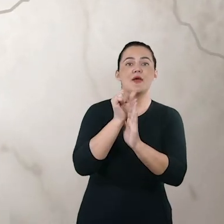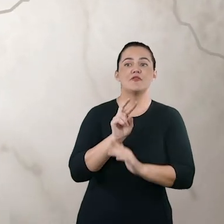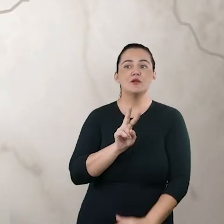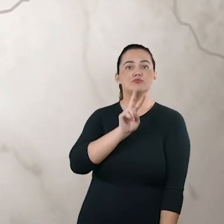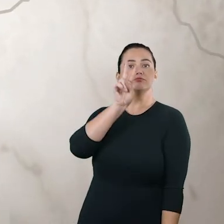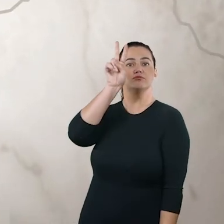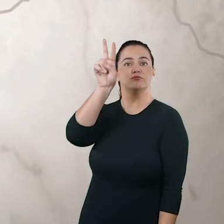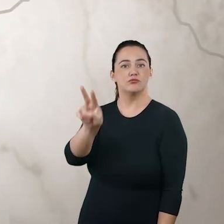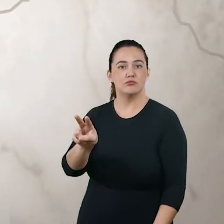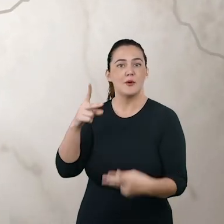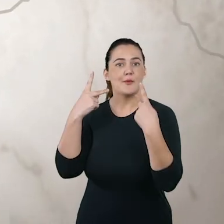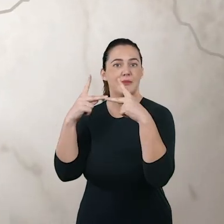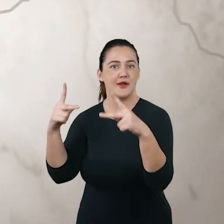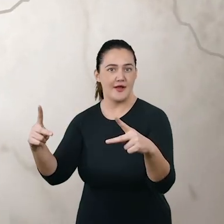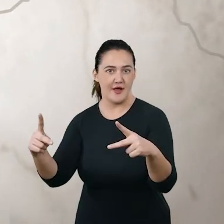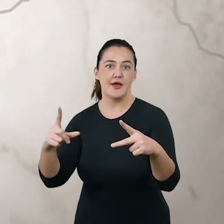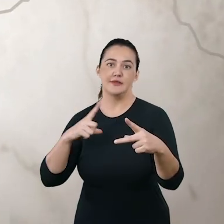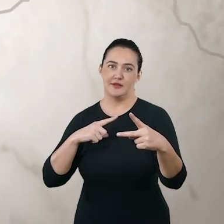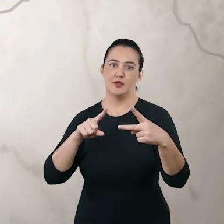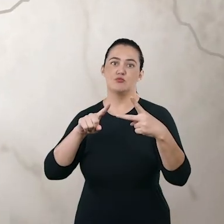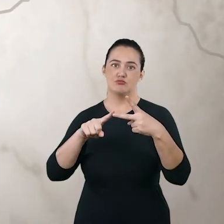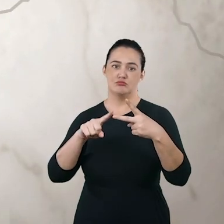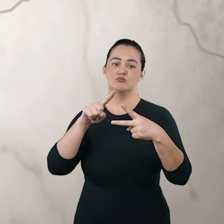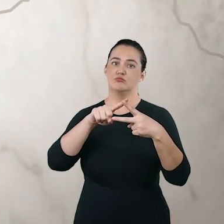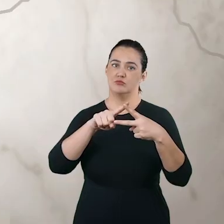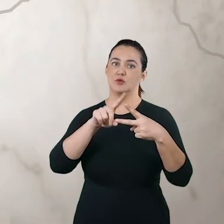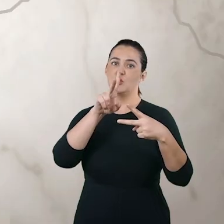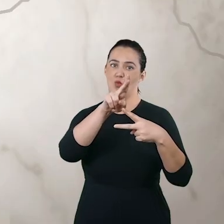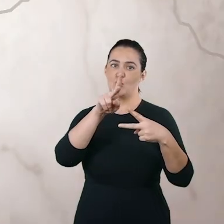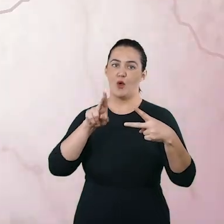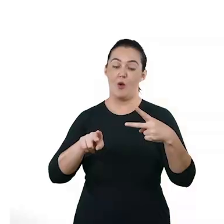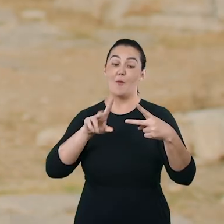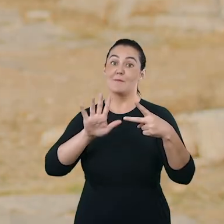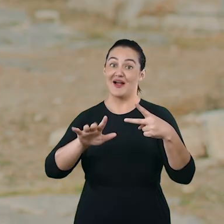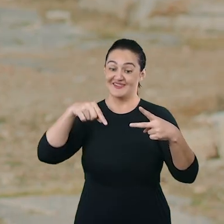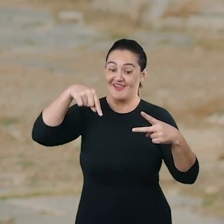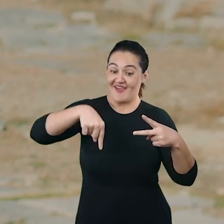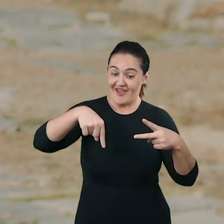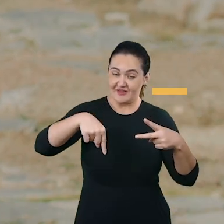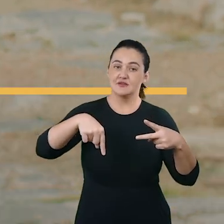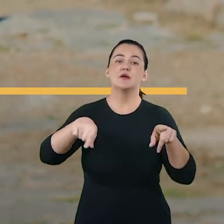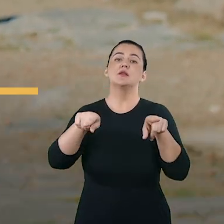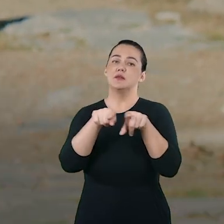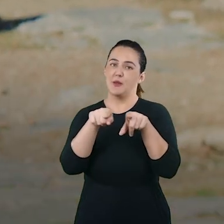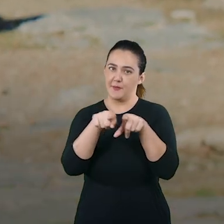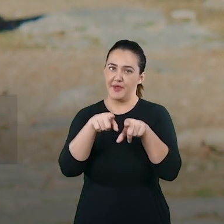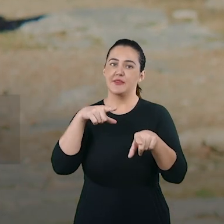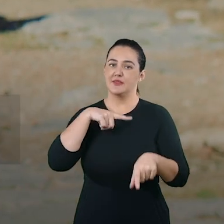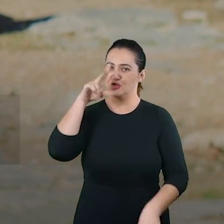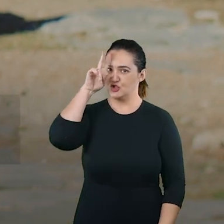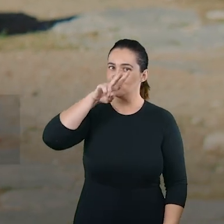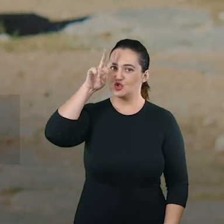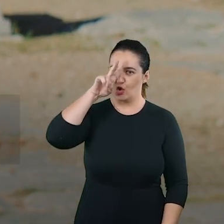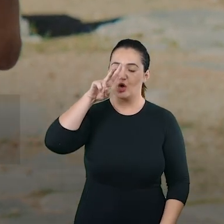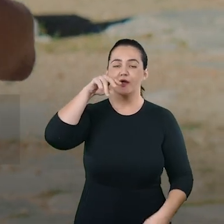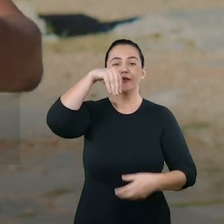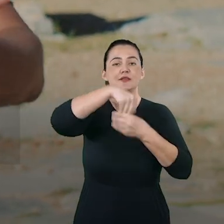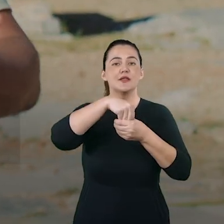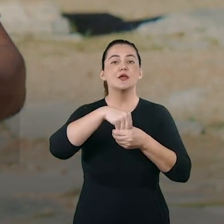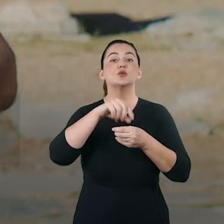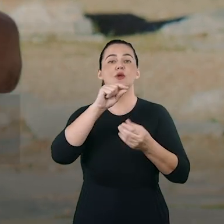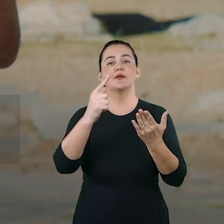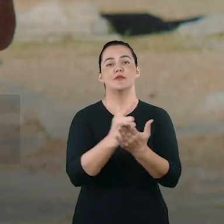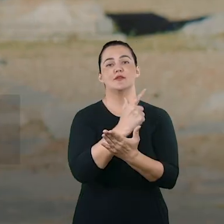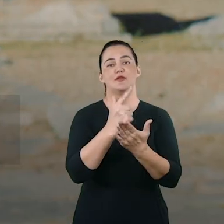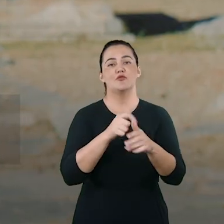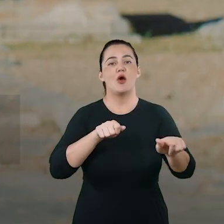assim denominados. Há mais de uma cidade com o mesmo nome. Porém, esta aqui também faz parte da história do livro de Atos dos